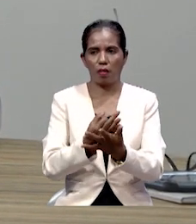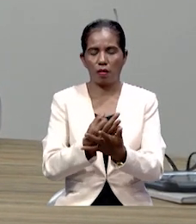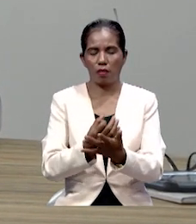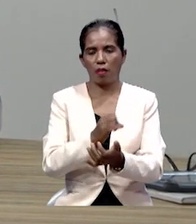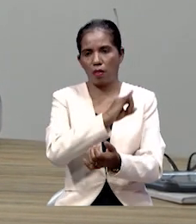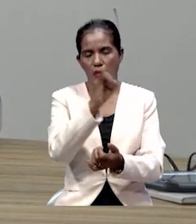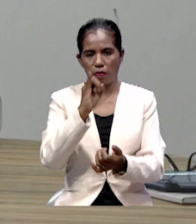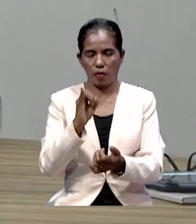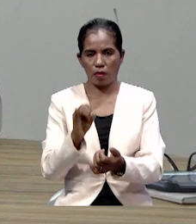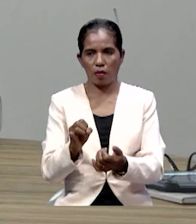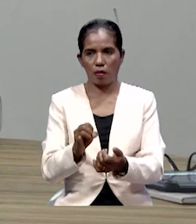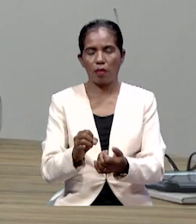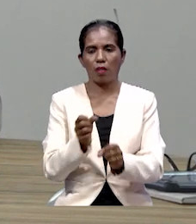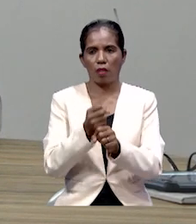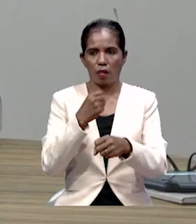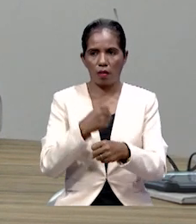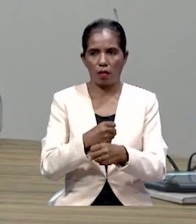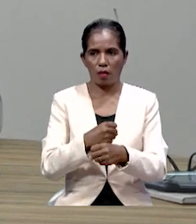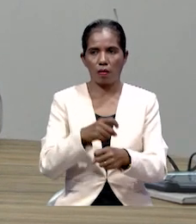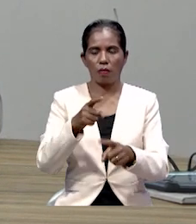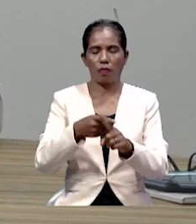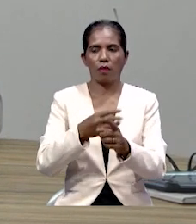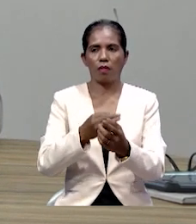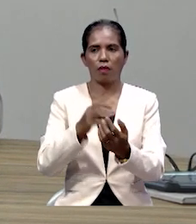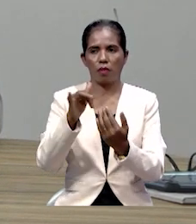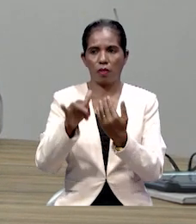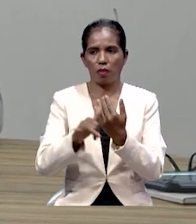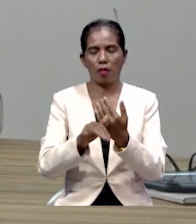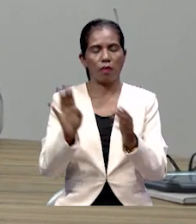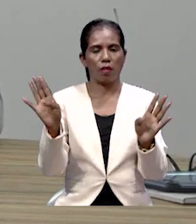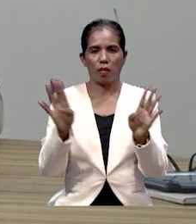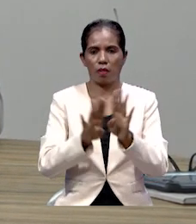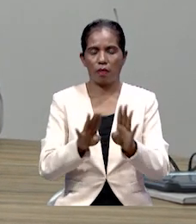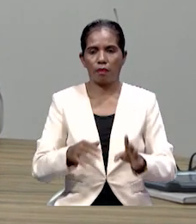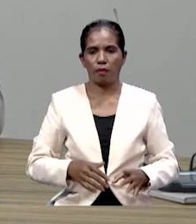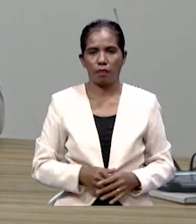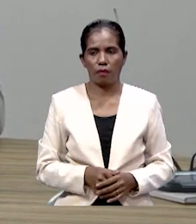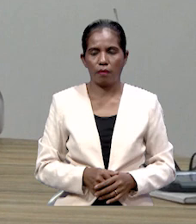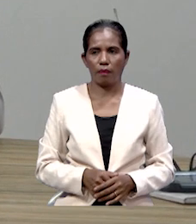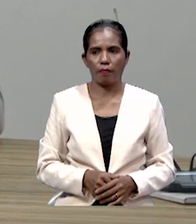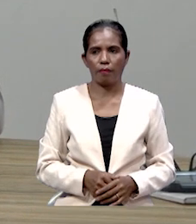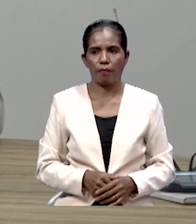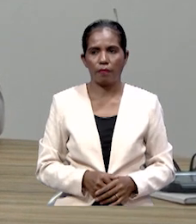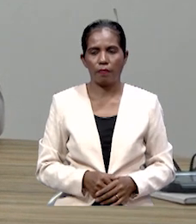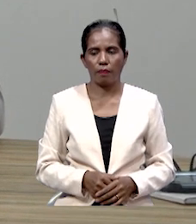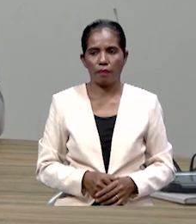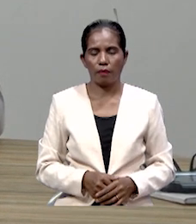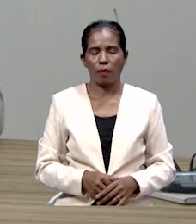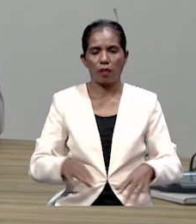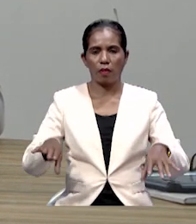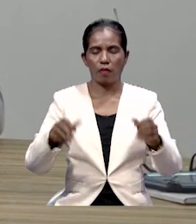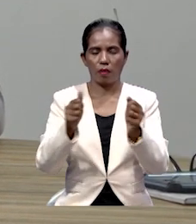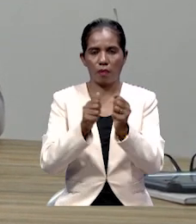investigação nebe maxi halo, ba fulan junio amise trabaela. Raimundo Mau Cactuir, se cooper ho